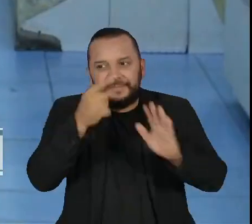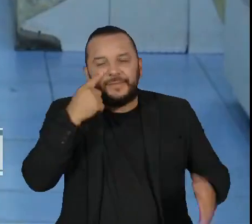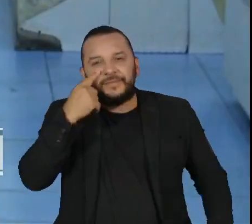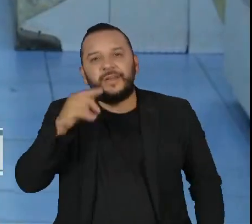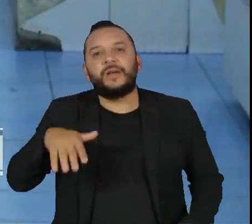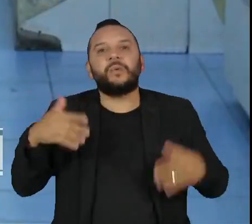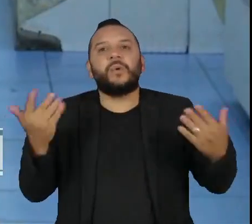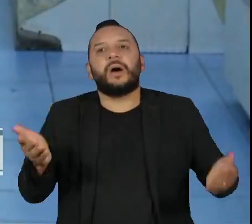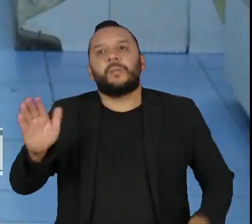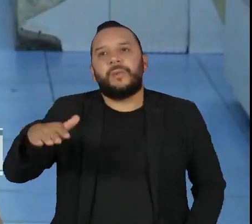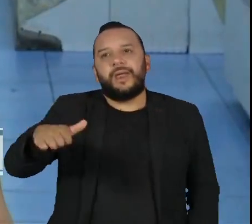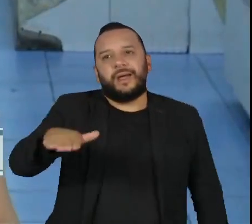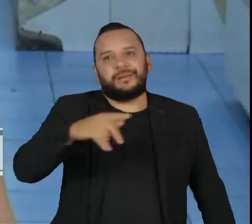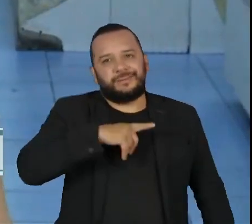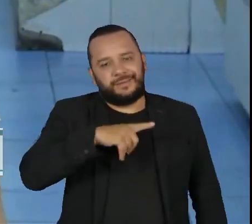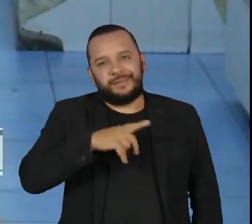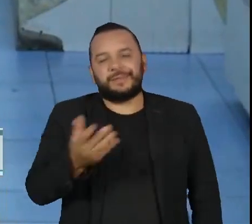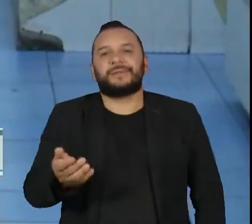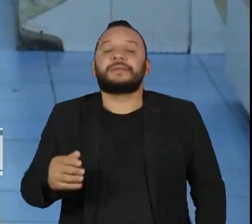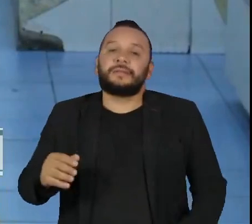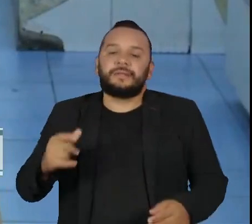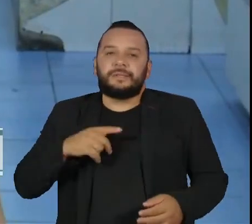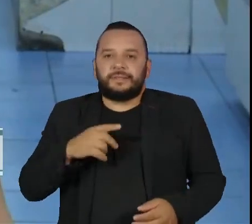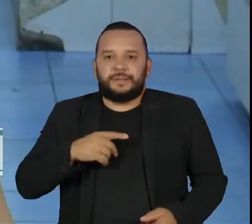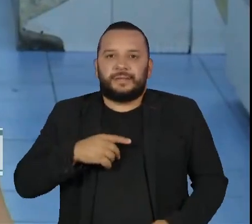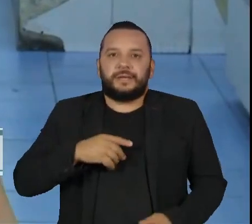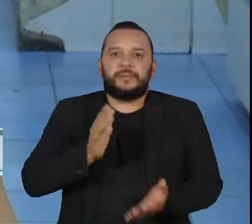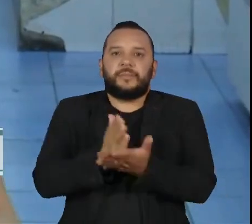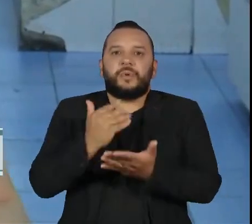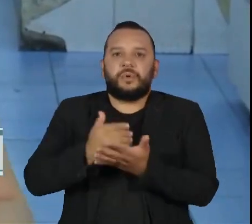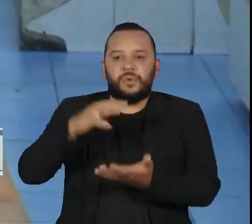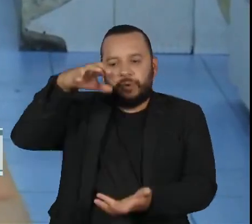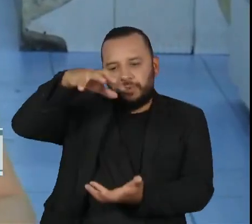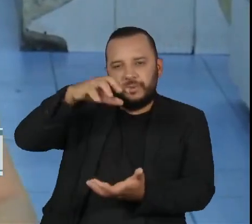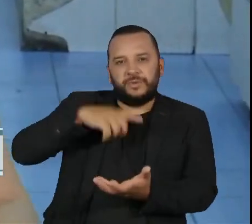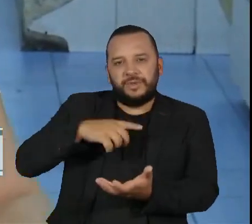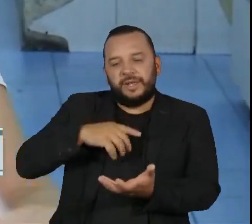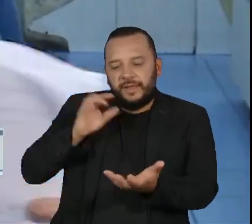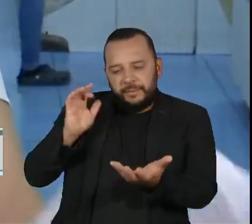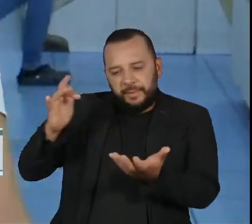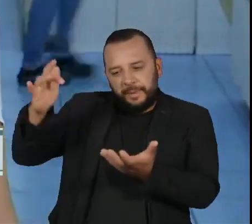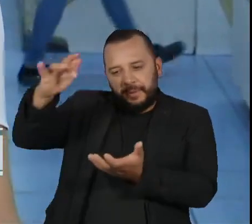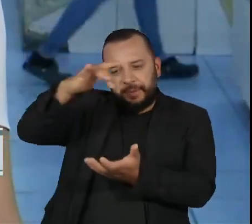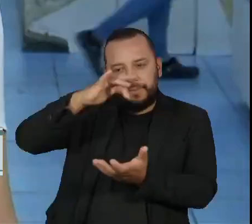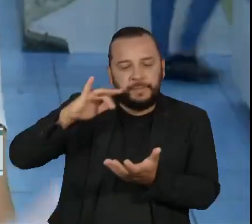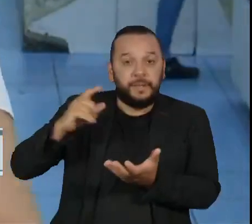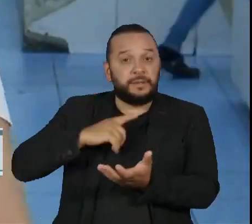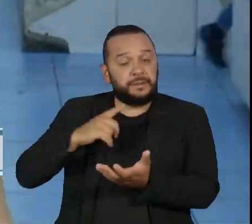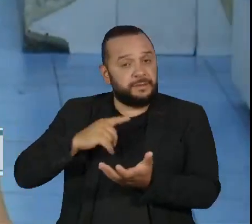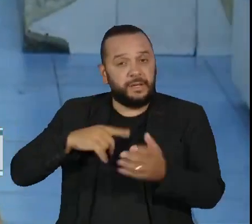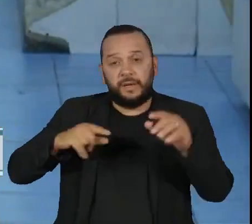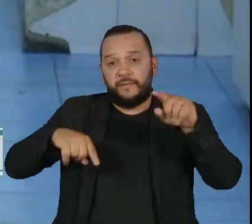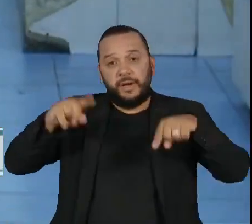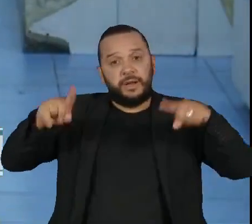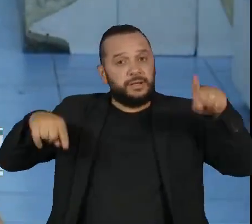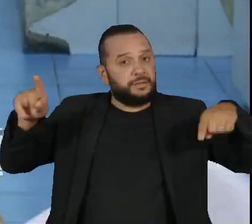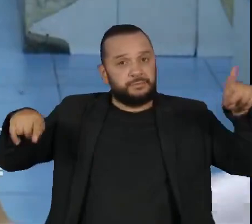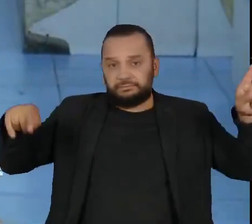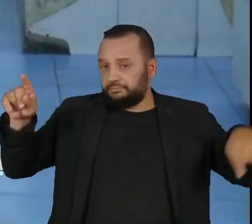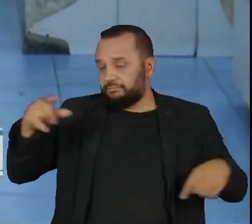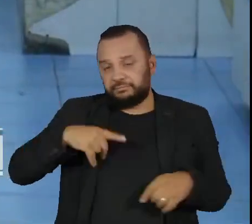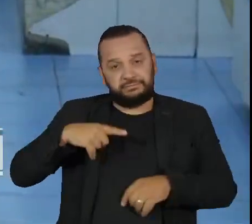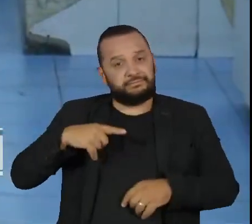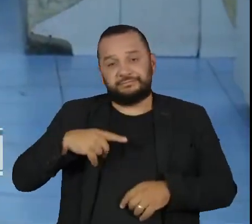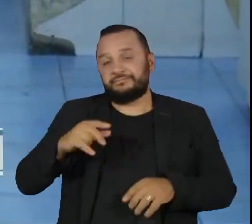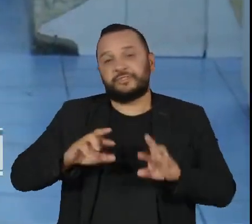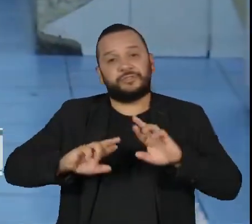os melhores valores. O preço do panetone, por exemplo, tem variação de mais de 70% de um lugar para o outro. Eu